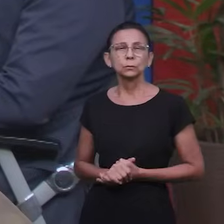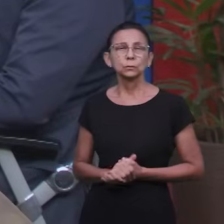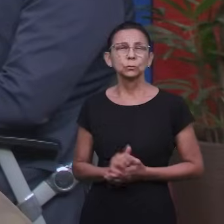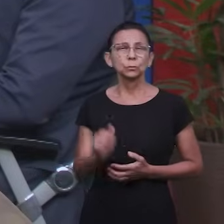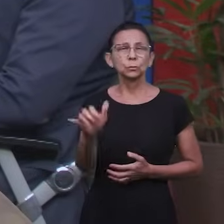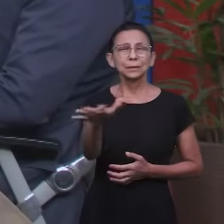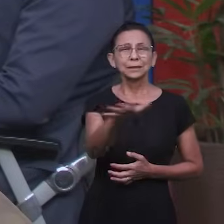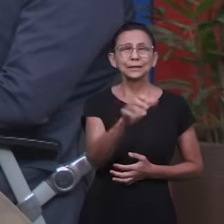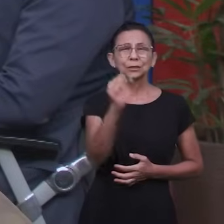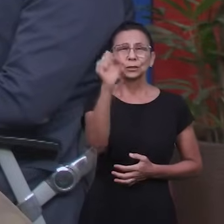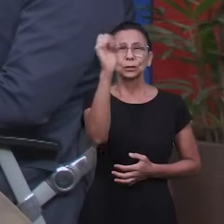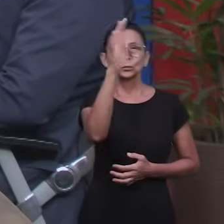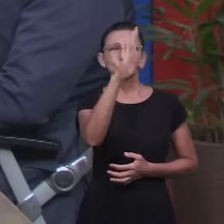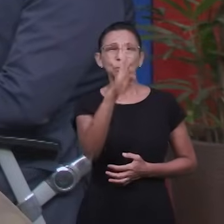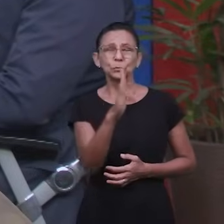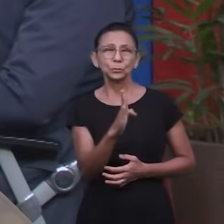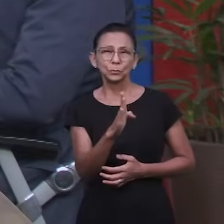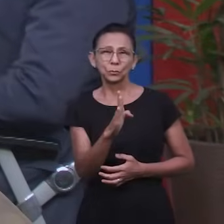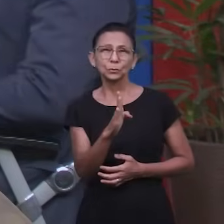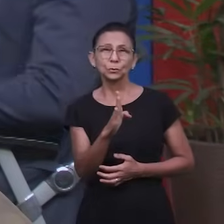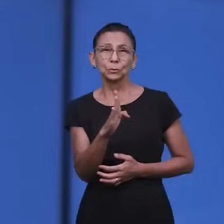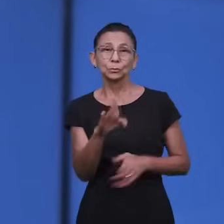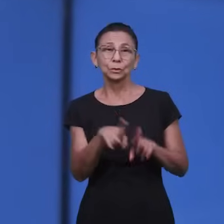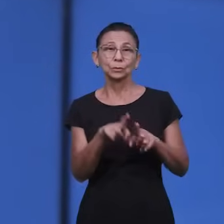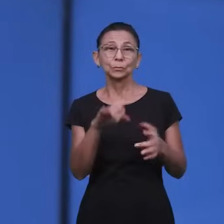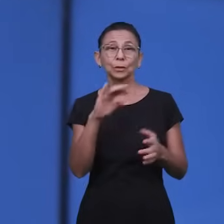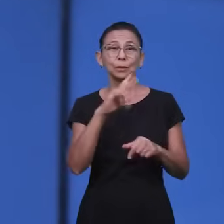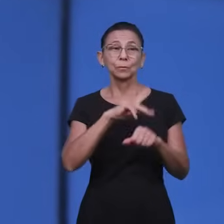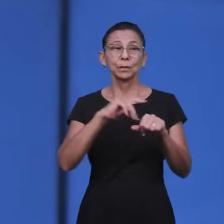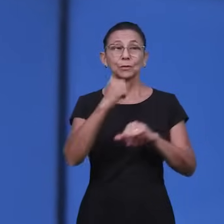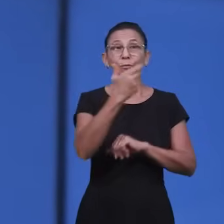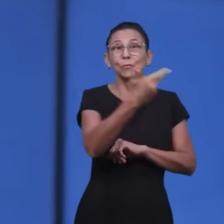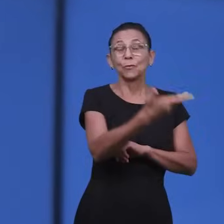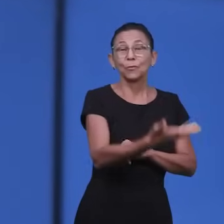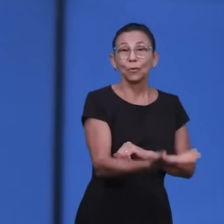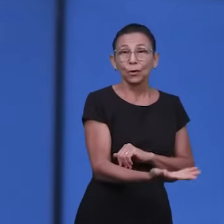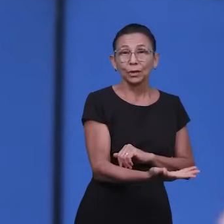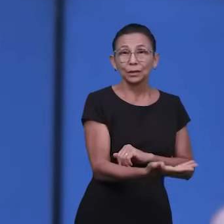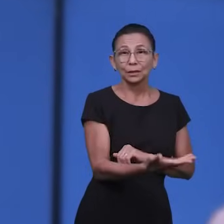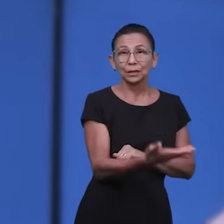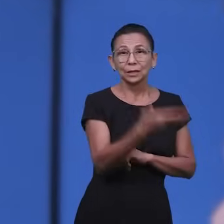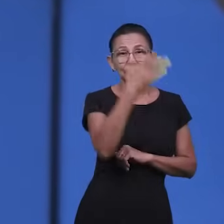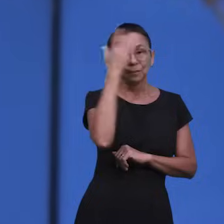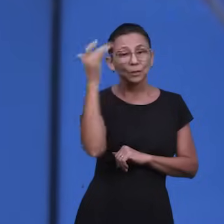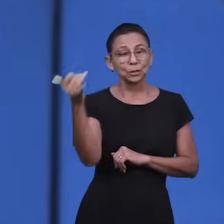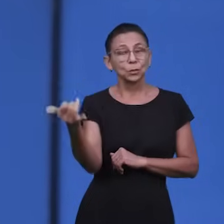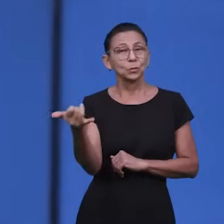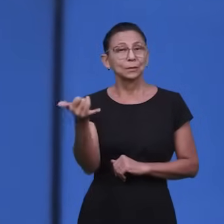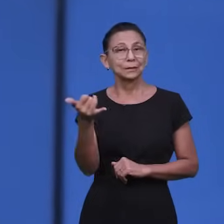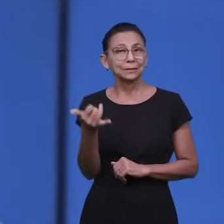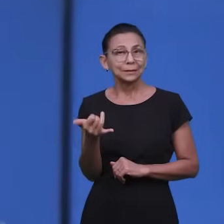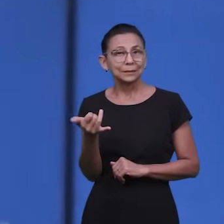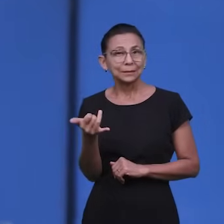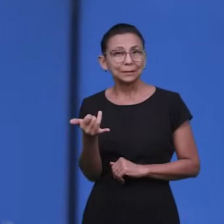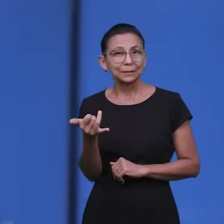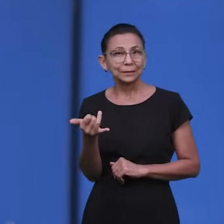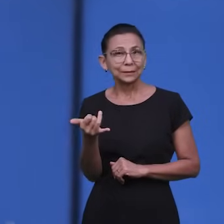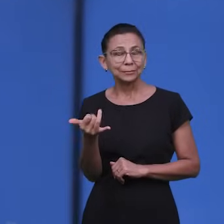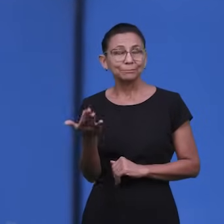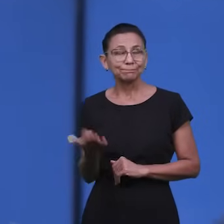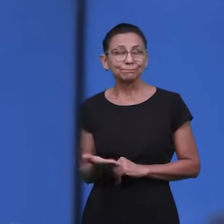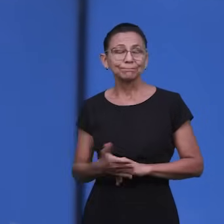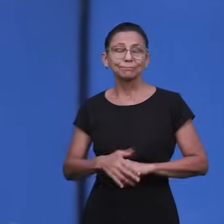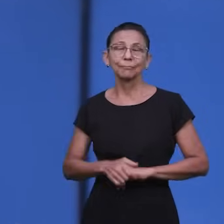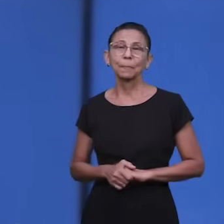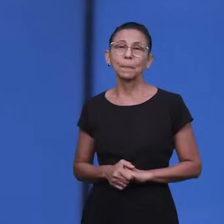recebemos telefonemas de toda parte do Brasil, se não do mundo. Essa semana atendi gente de fora do país,